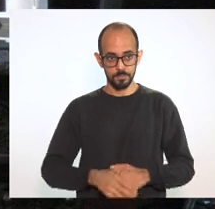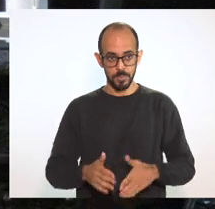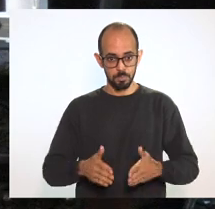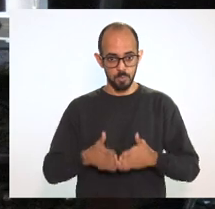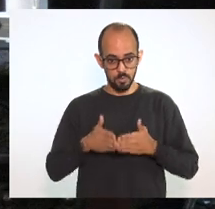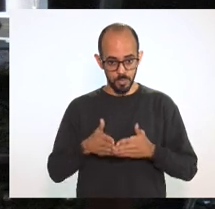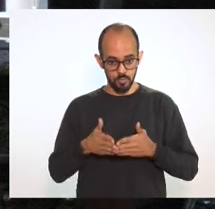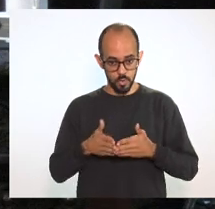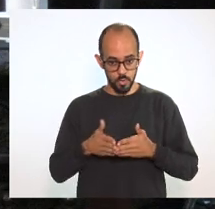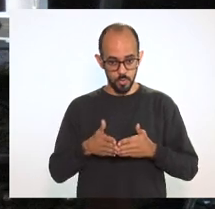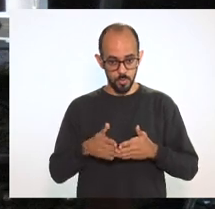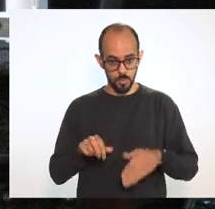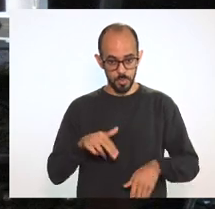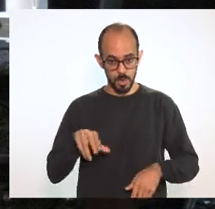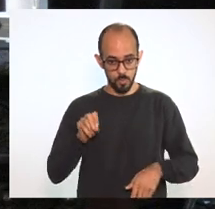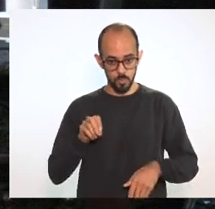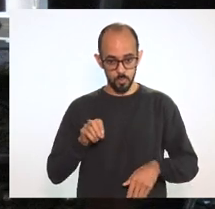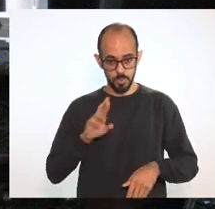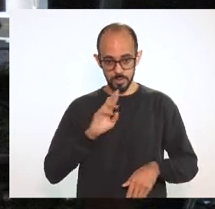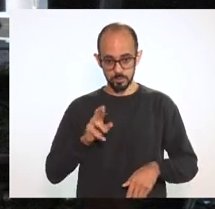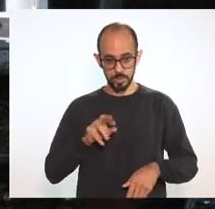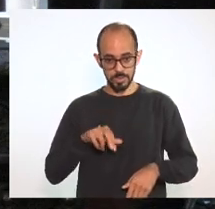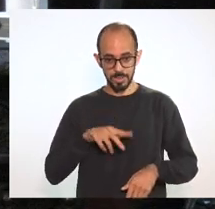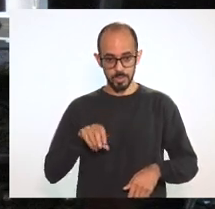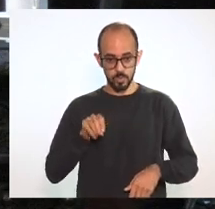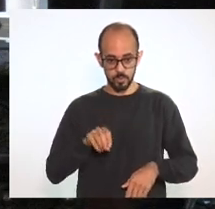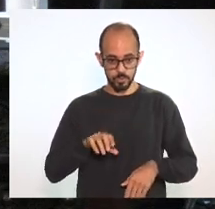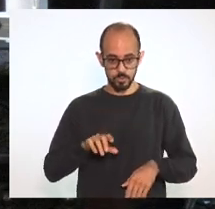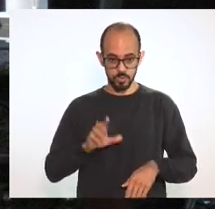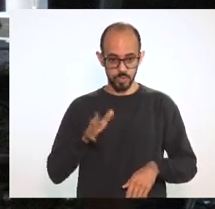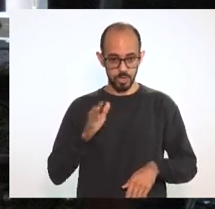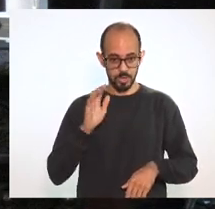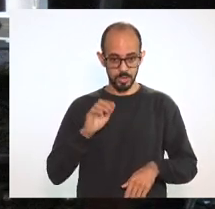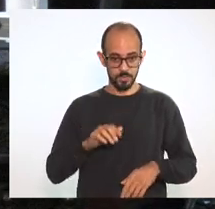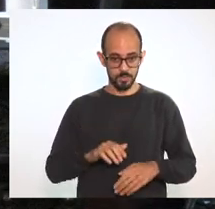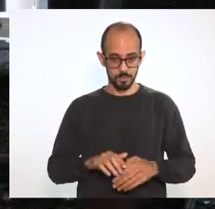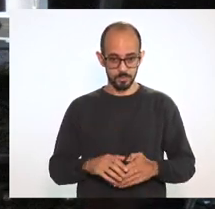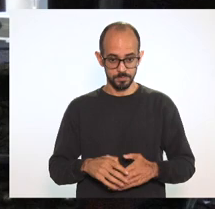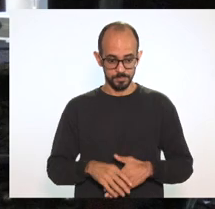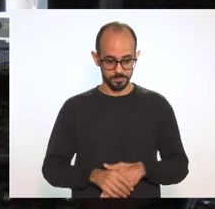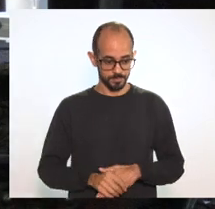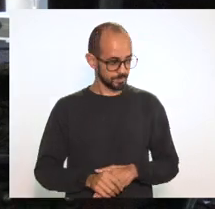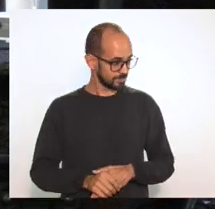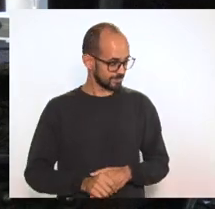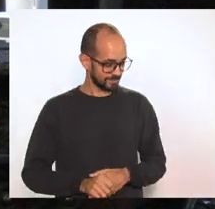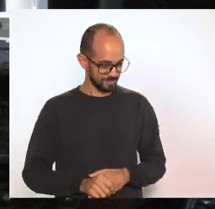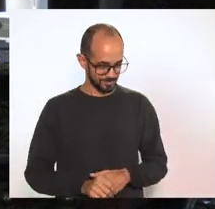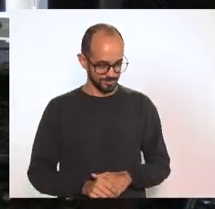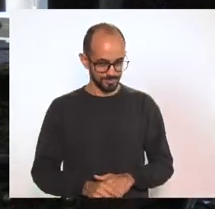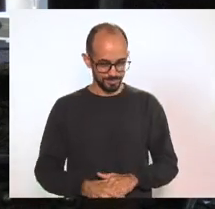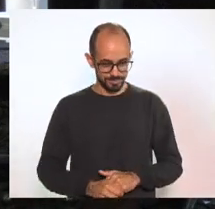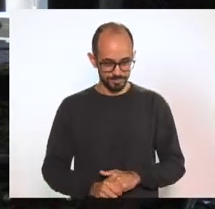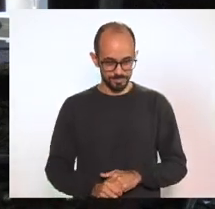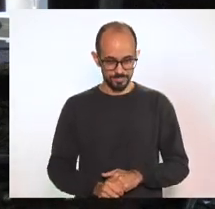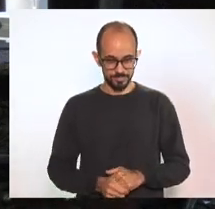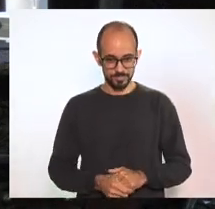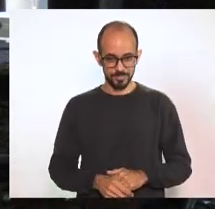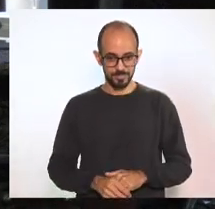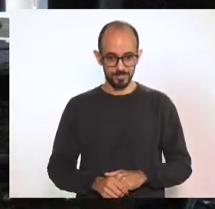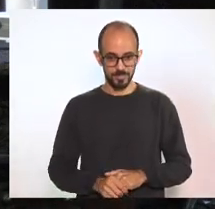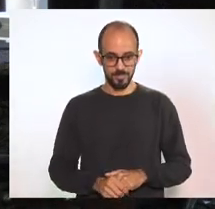Por favor. Presidente, não, daqui o projeto a pouco, era um projeto que eu... Já daqui parte, a pouco falta autor. Um projeto na pauta, Vossa Excelência terá a oportunidade, deputado